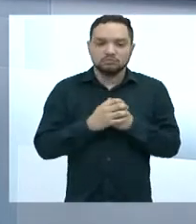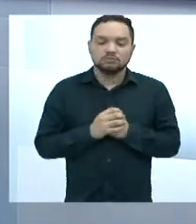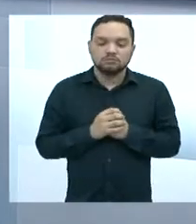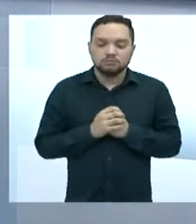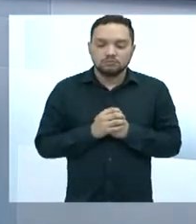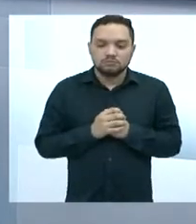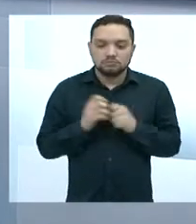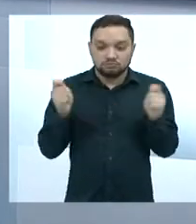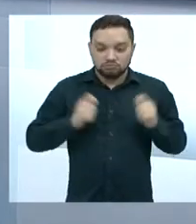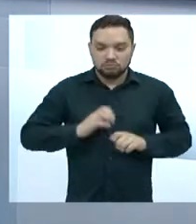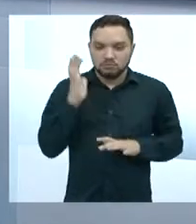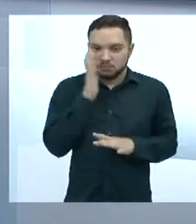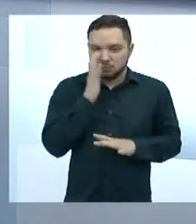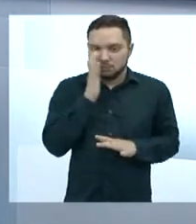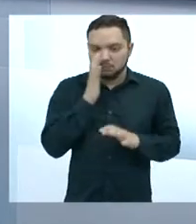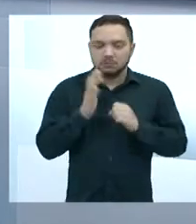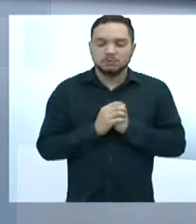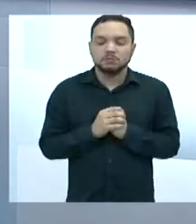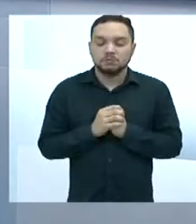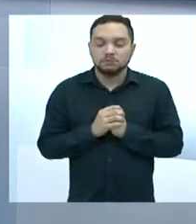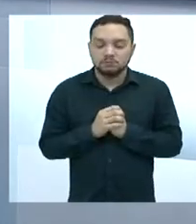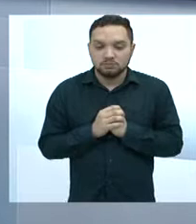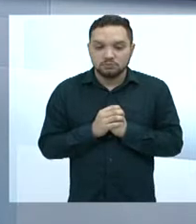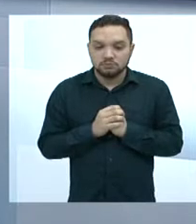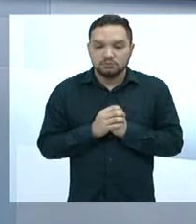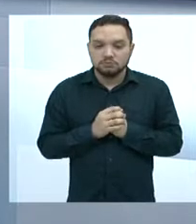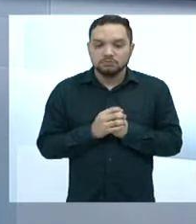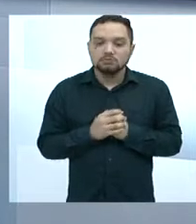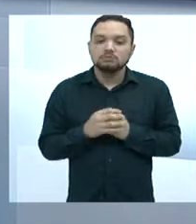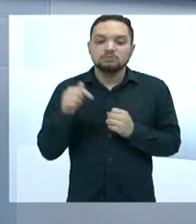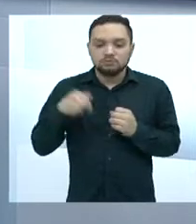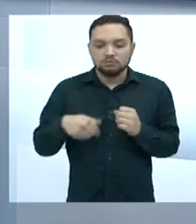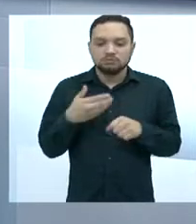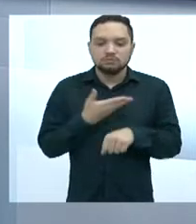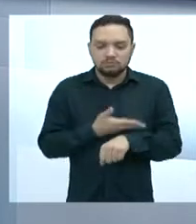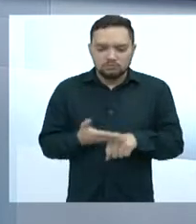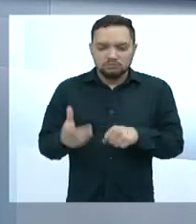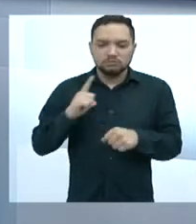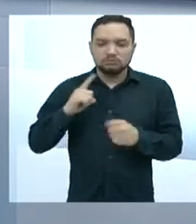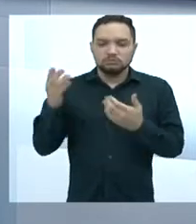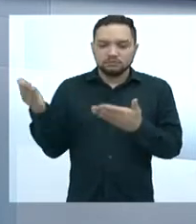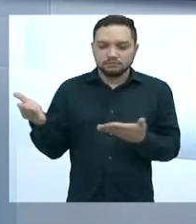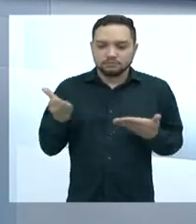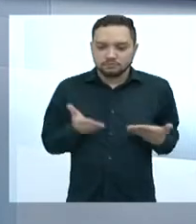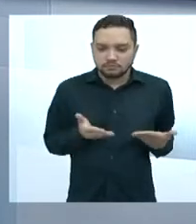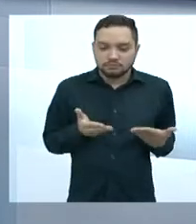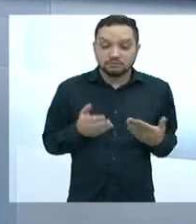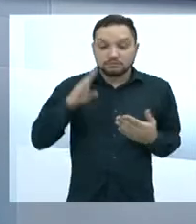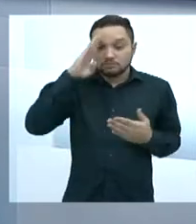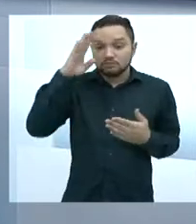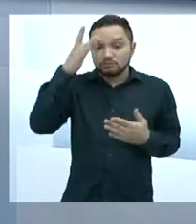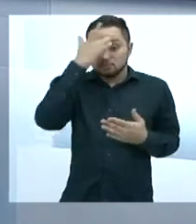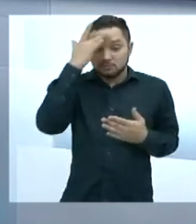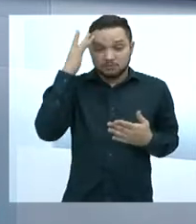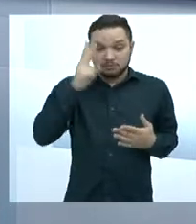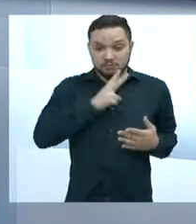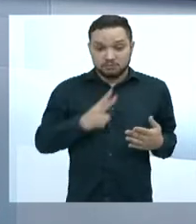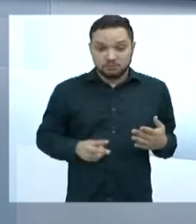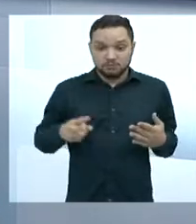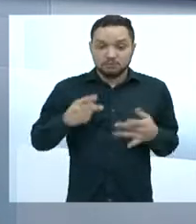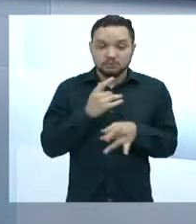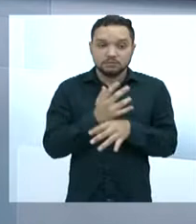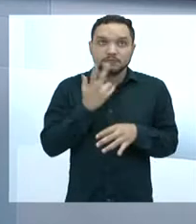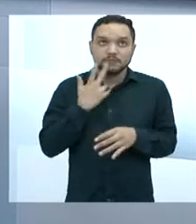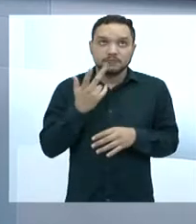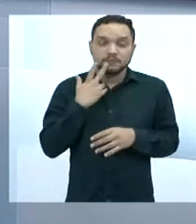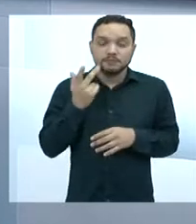alcança. O programa Pela Ordem traz entrevistados, principalmente os parlamentares da cidade de Fortaleza, que